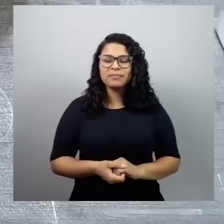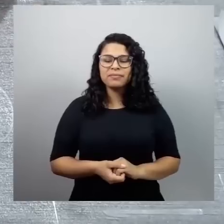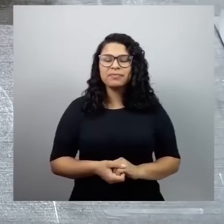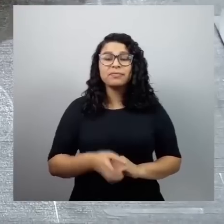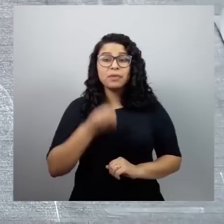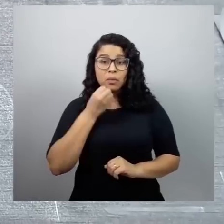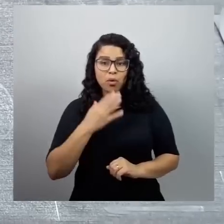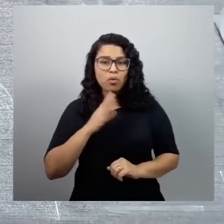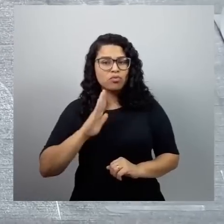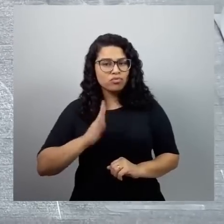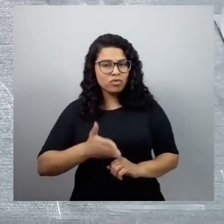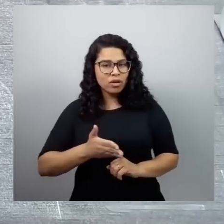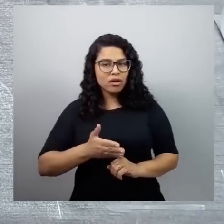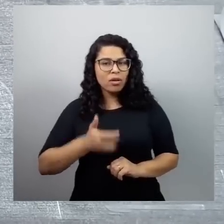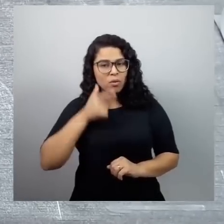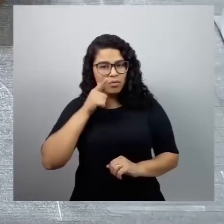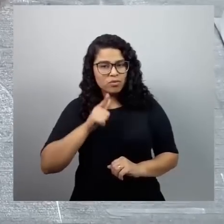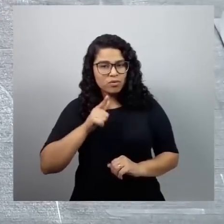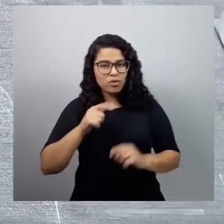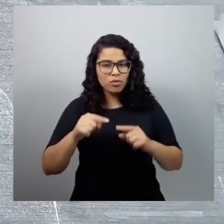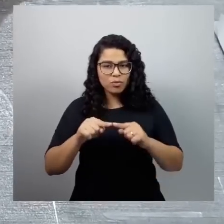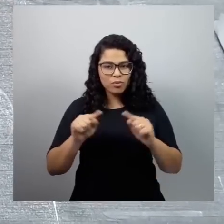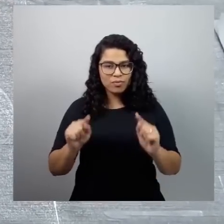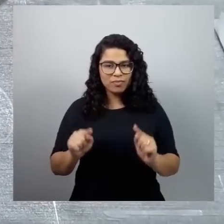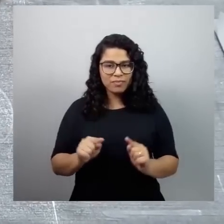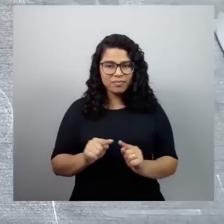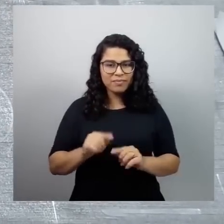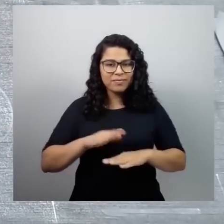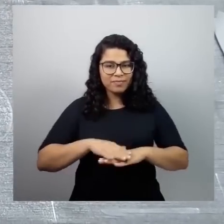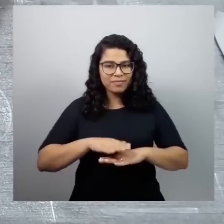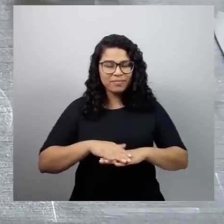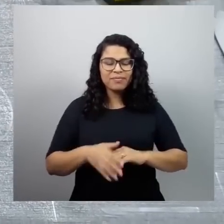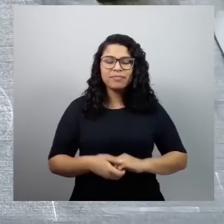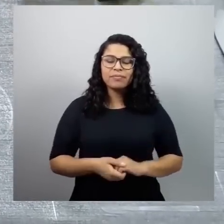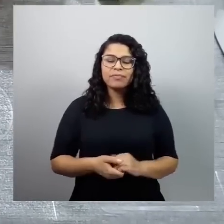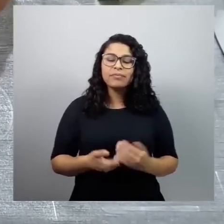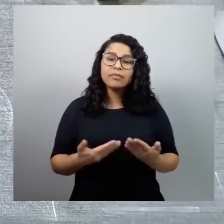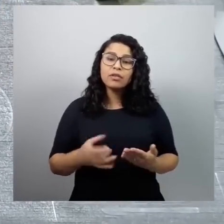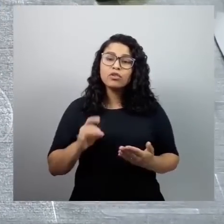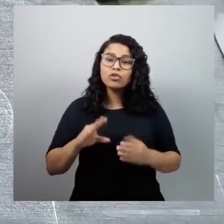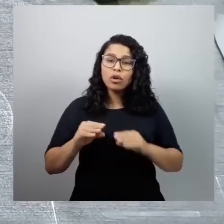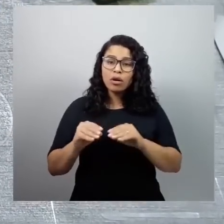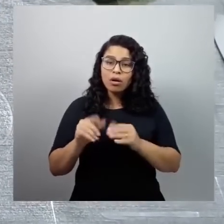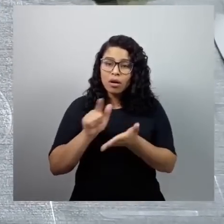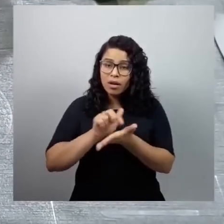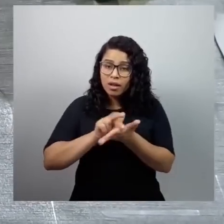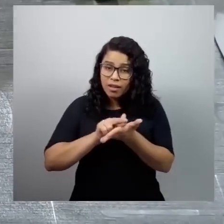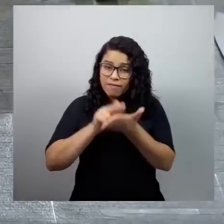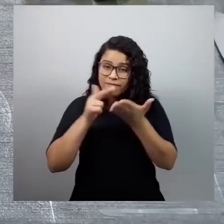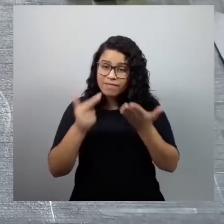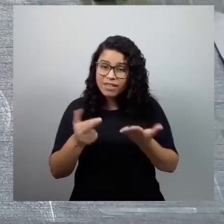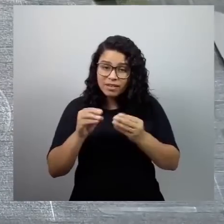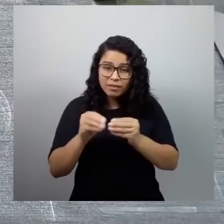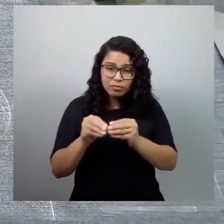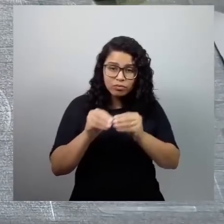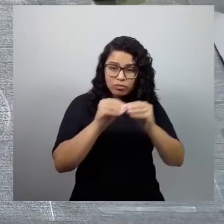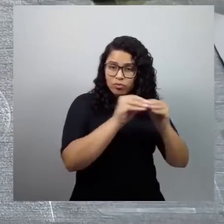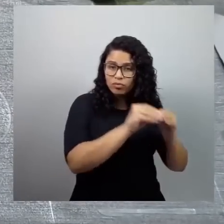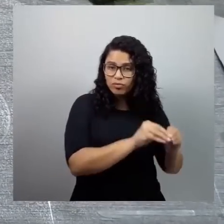aqui já tá bom, acho que já tá bem o contorno do coração. Aí é só tirar a folha,